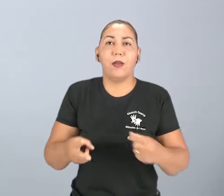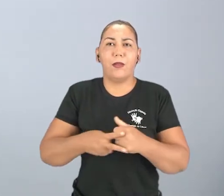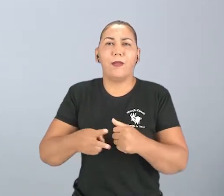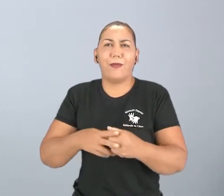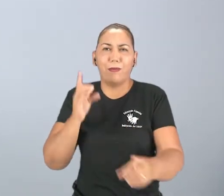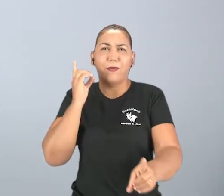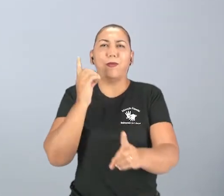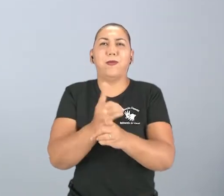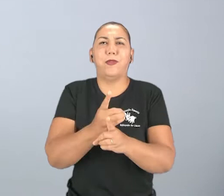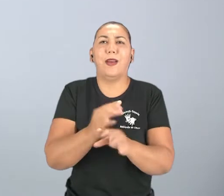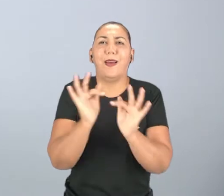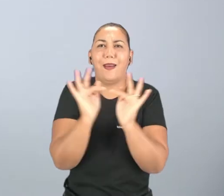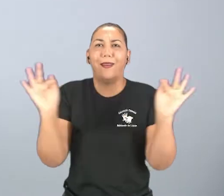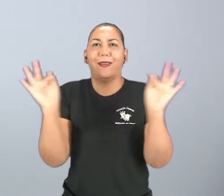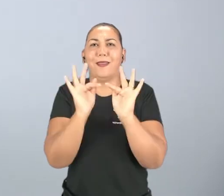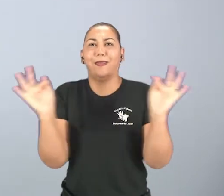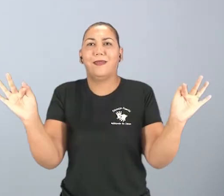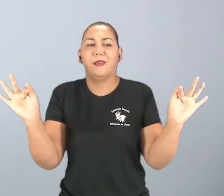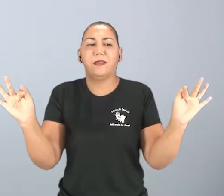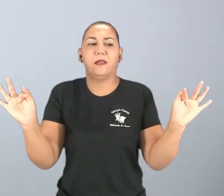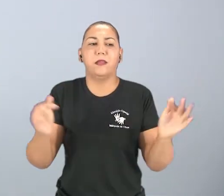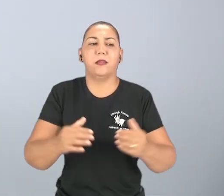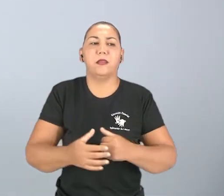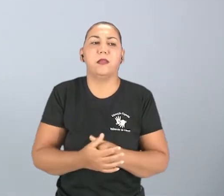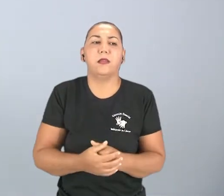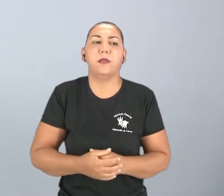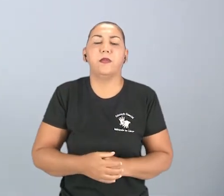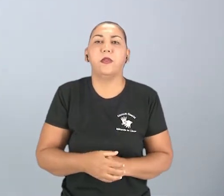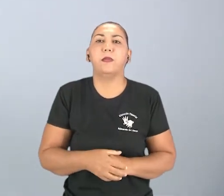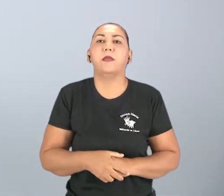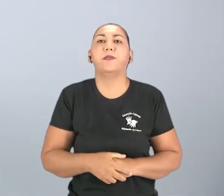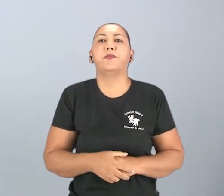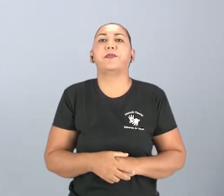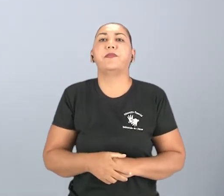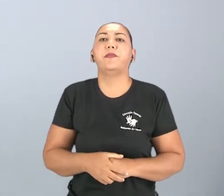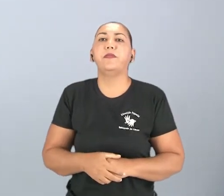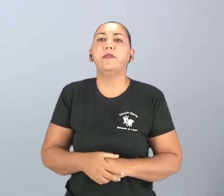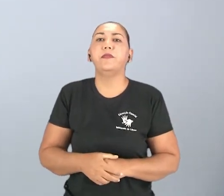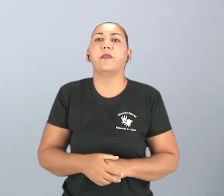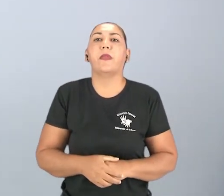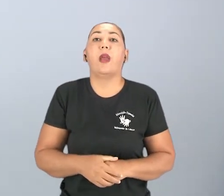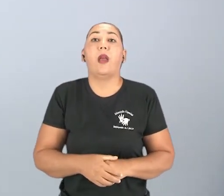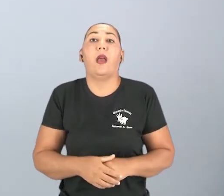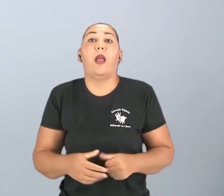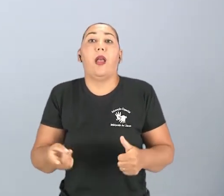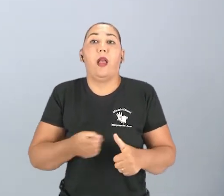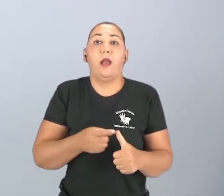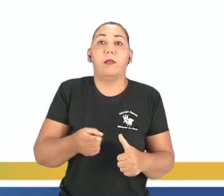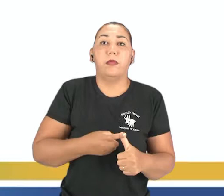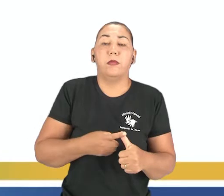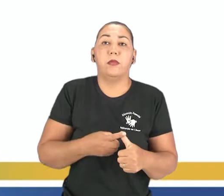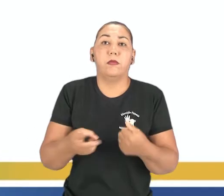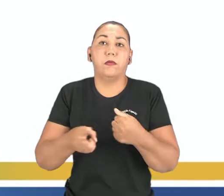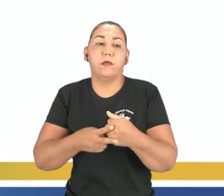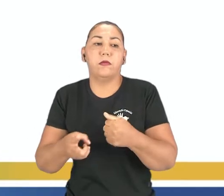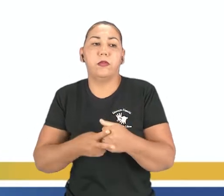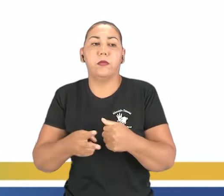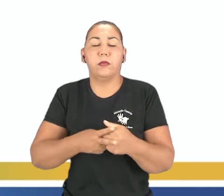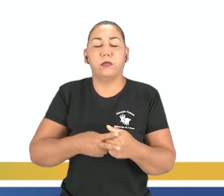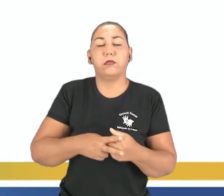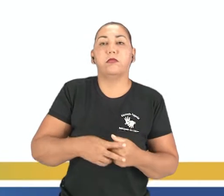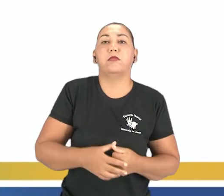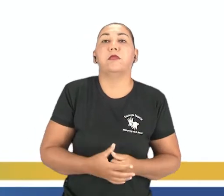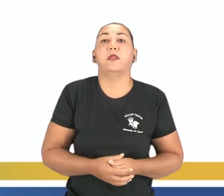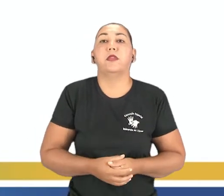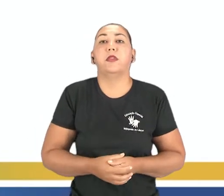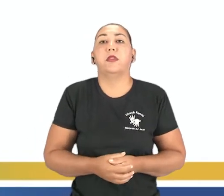o tempo verbal, né? Esse é o que auxilia o verbo principal. O verbo principal ali é o lendo, tá vendo? Então,